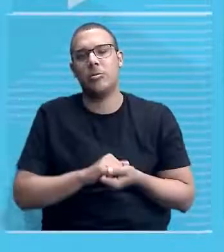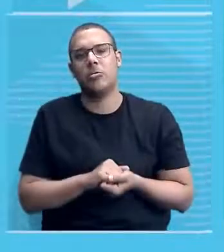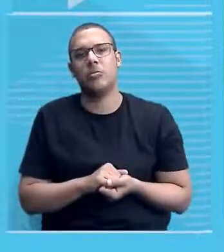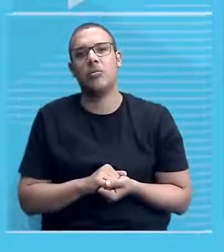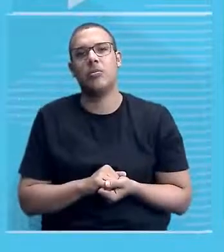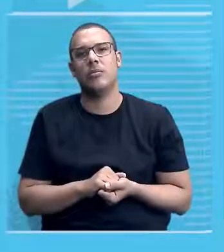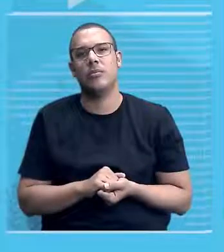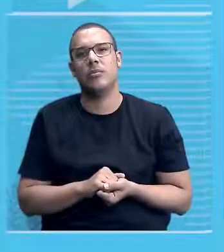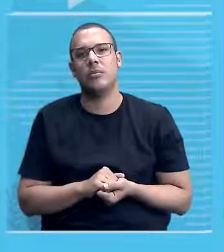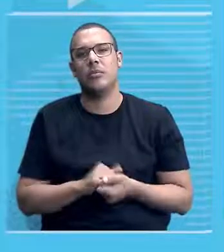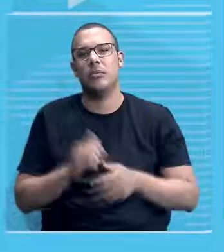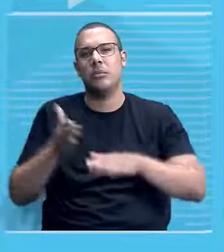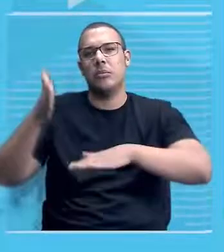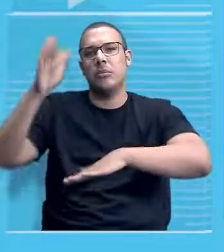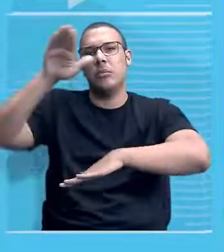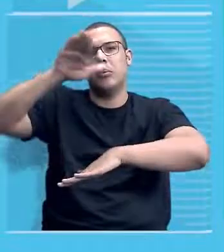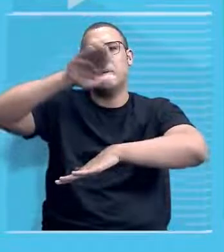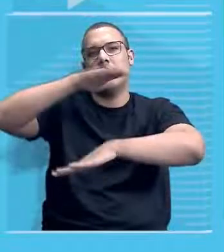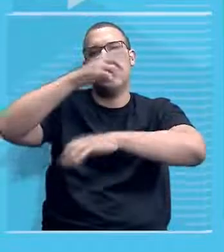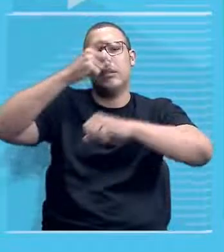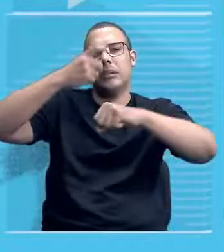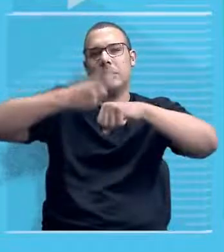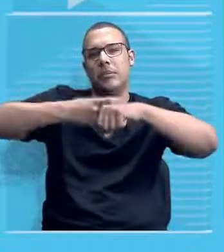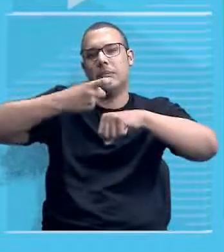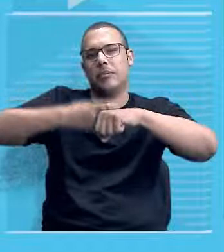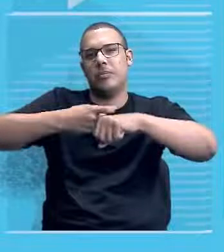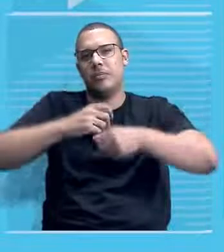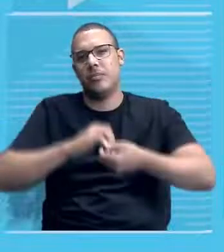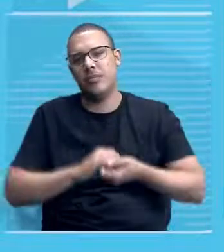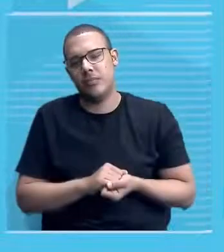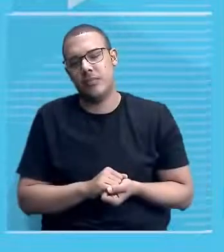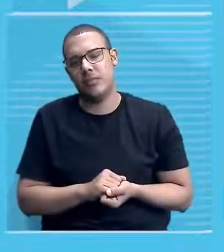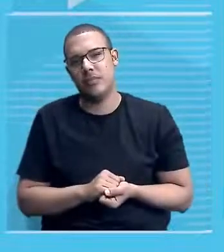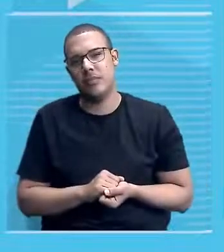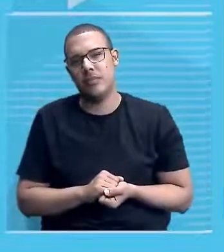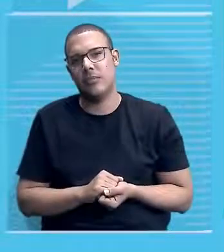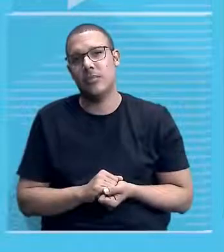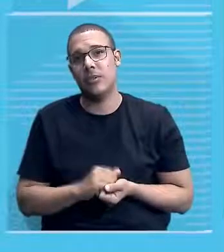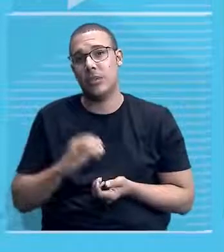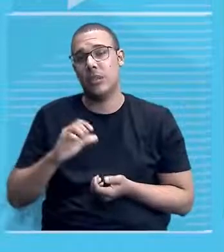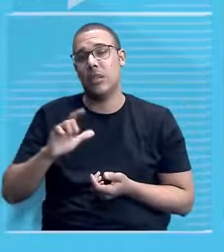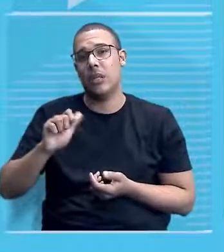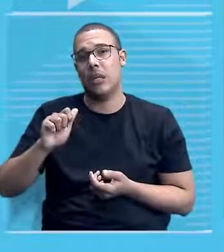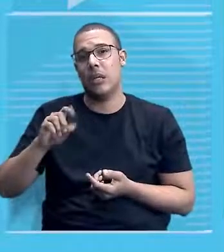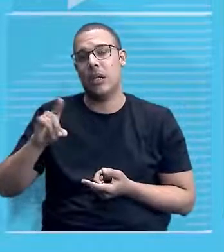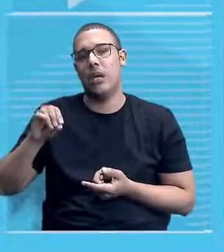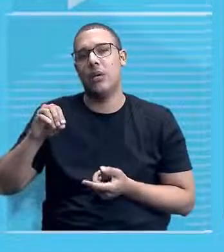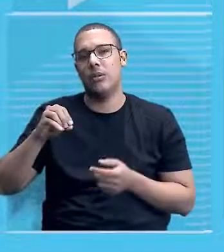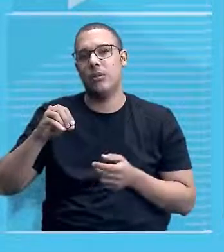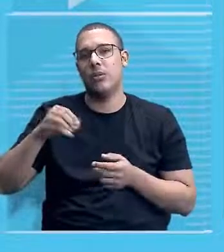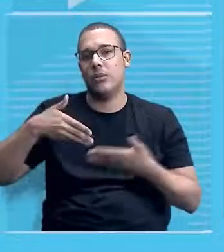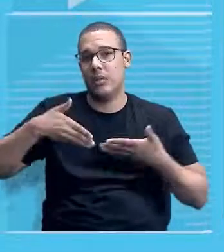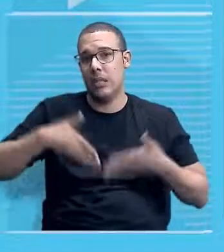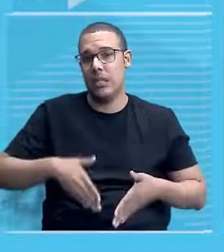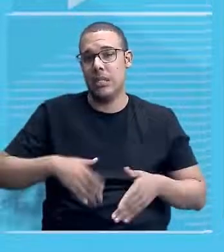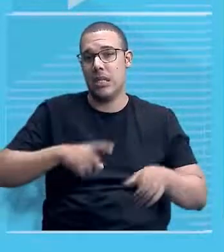montanhas de pedras penhas e o Cláudio nasceu no interior de Minas